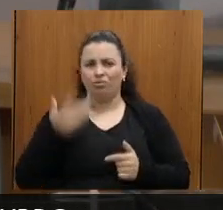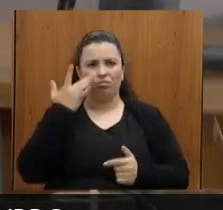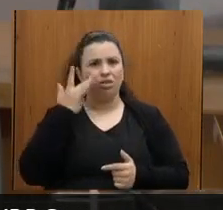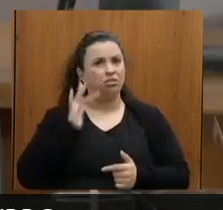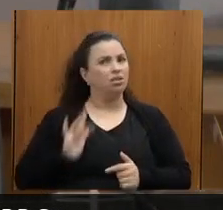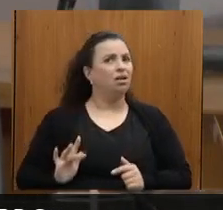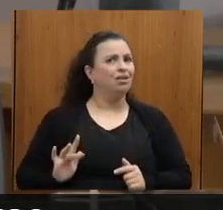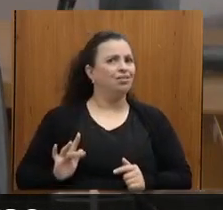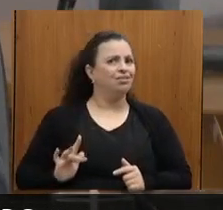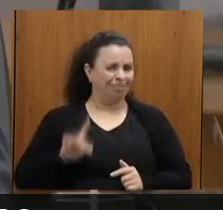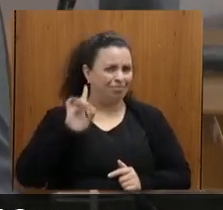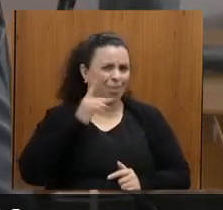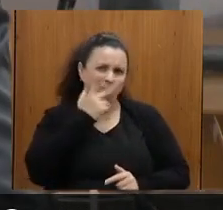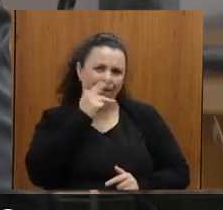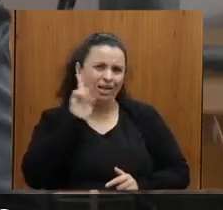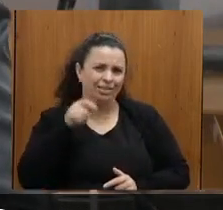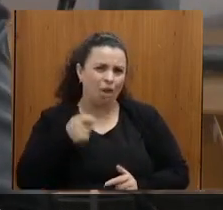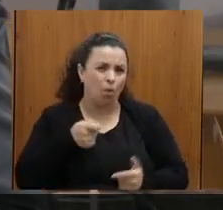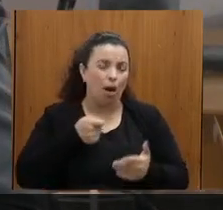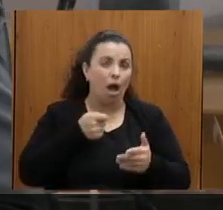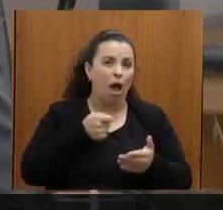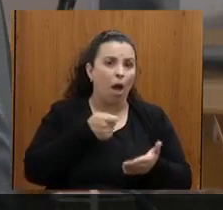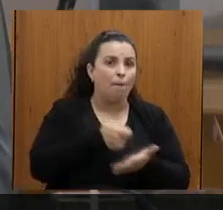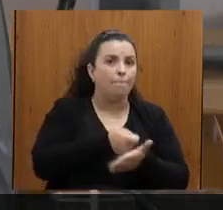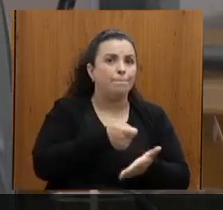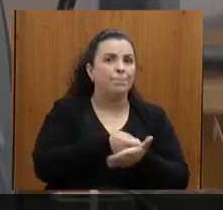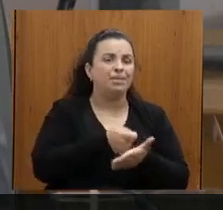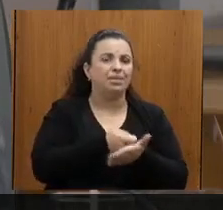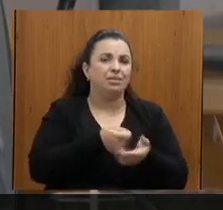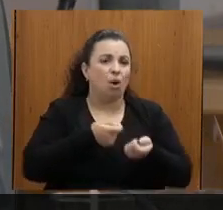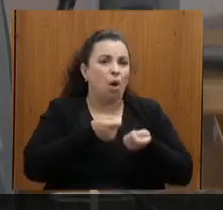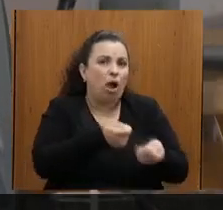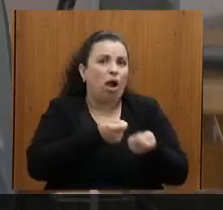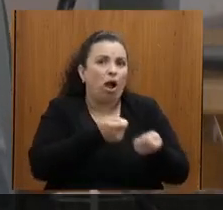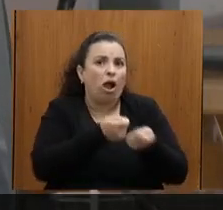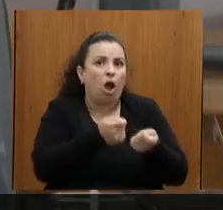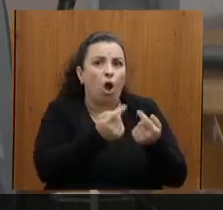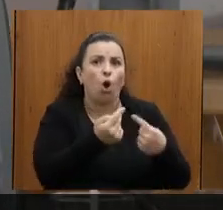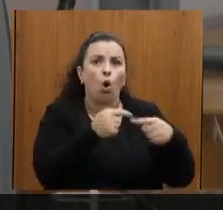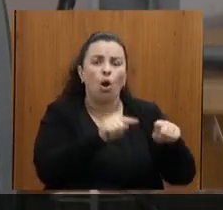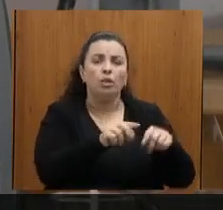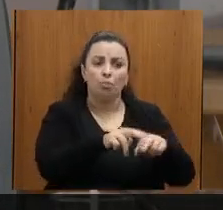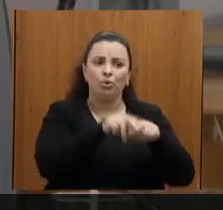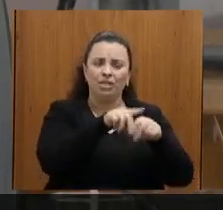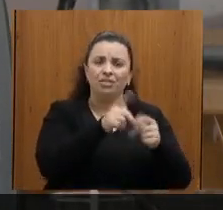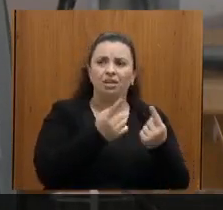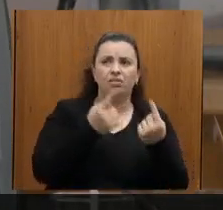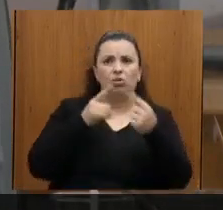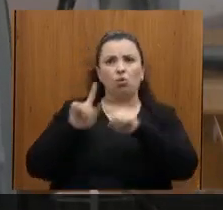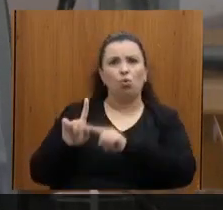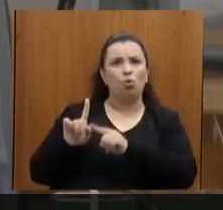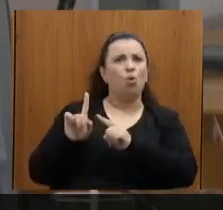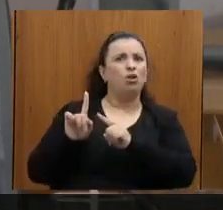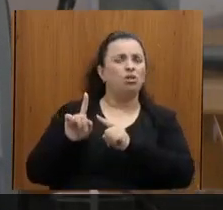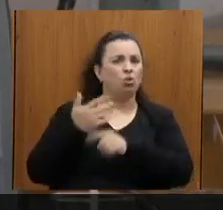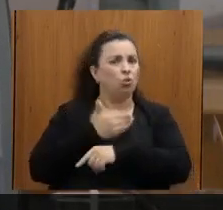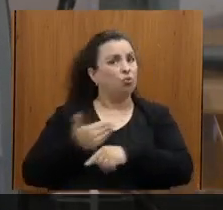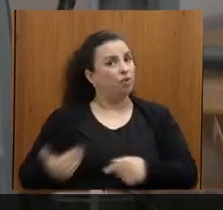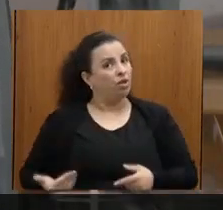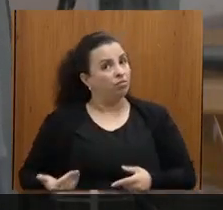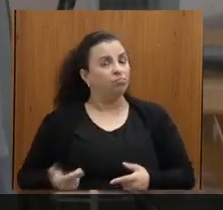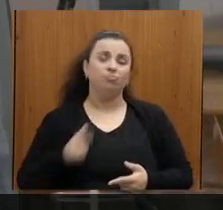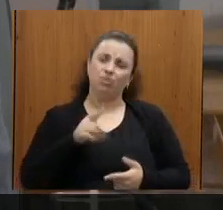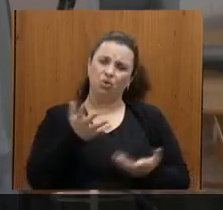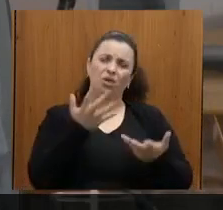perseguição a esses dirigentes pelo fato de fazerem contestações ao governo? Então, eu queria depois uma informação